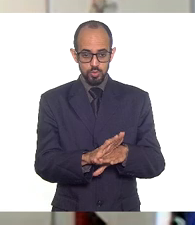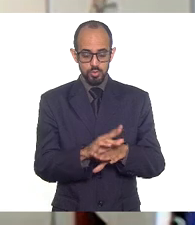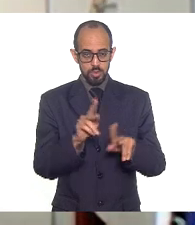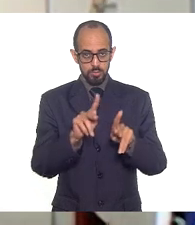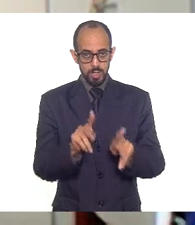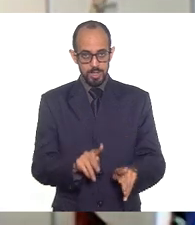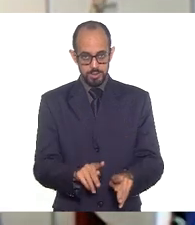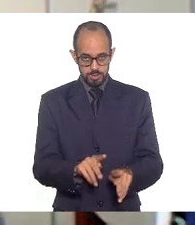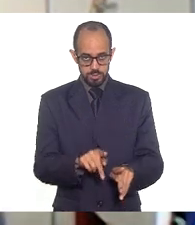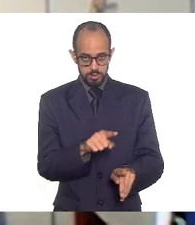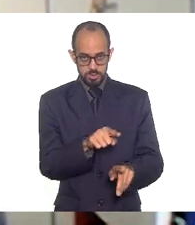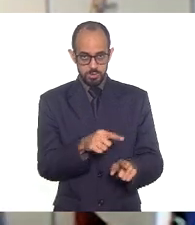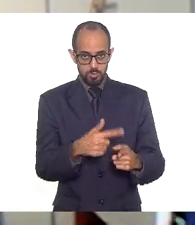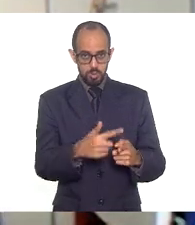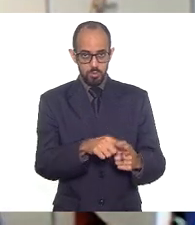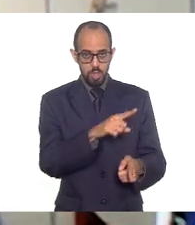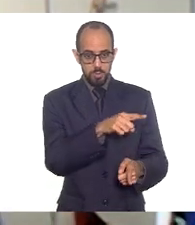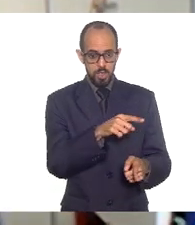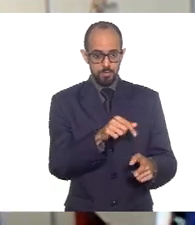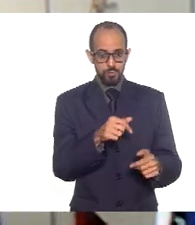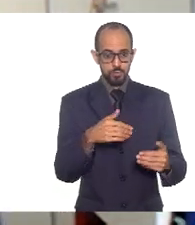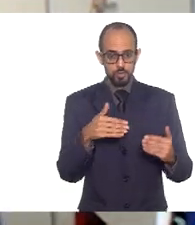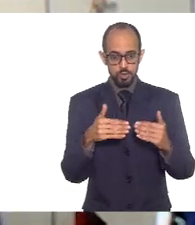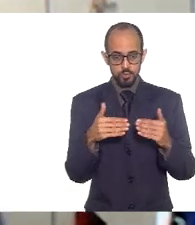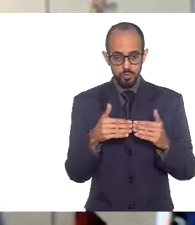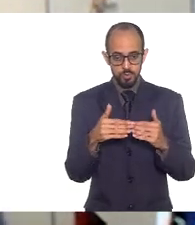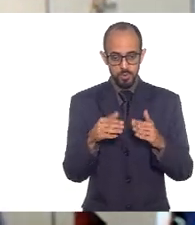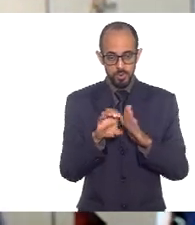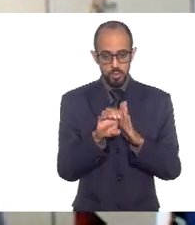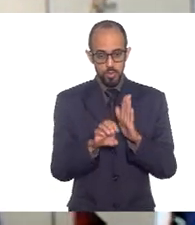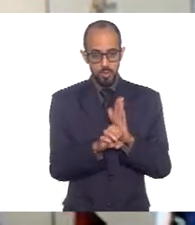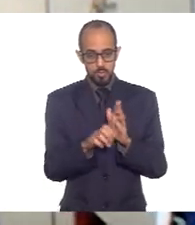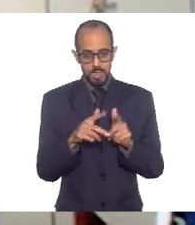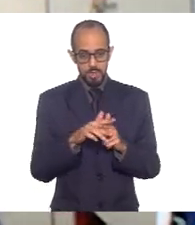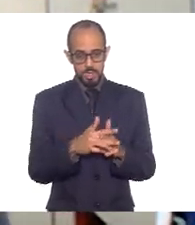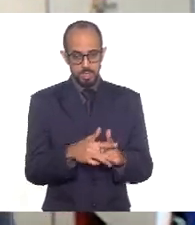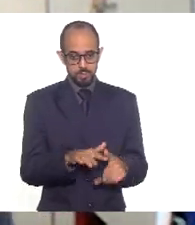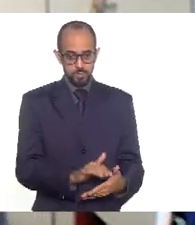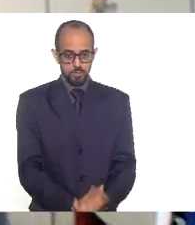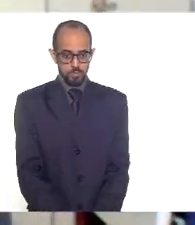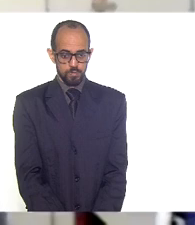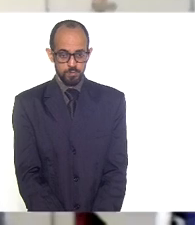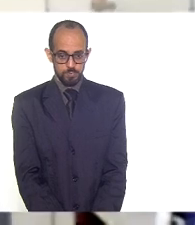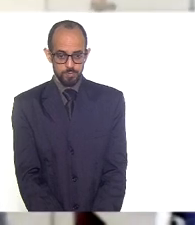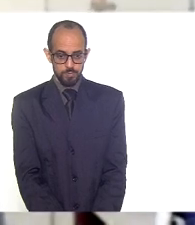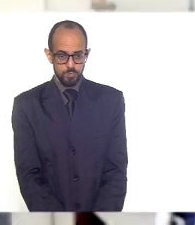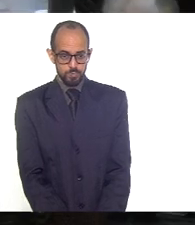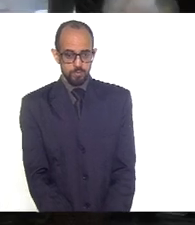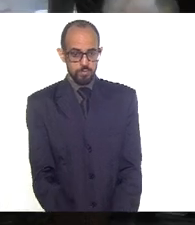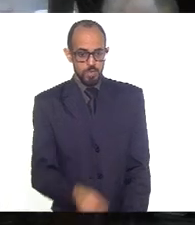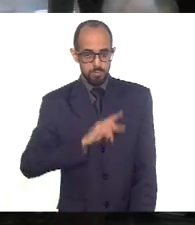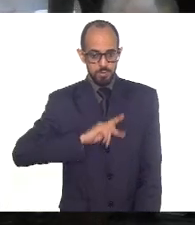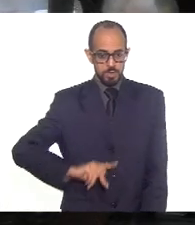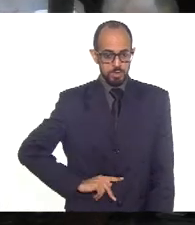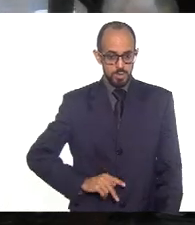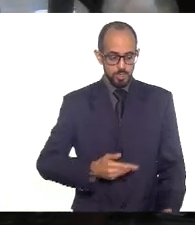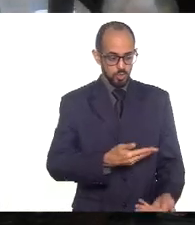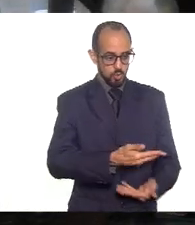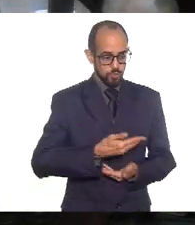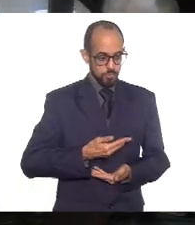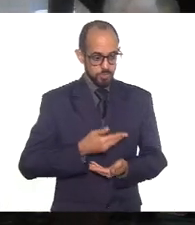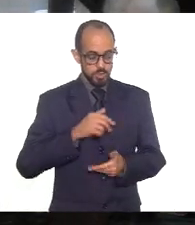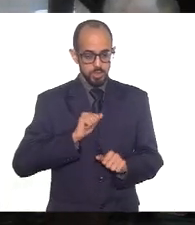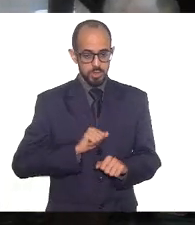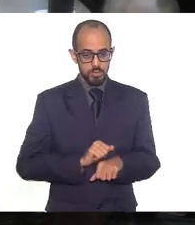parabenizo a tia Ju e o nosso parecer é favorável com a emenda a presença chama os trabalhos da ordem convido a